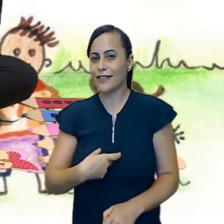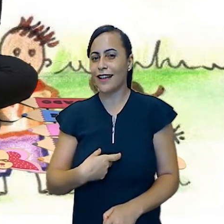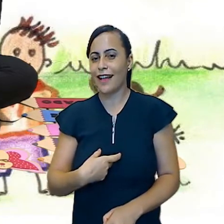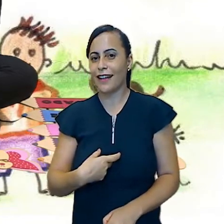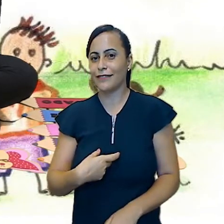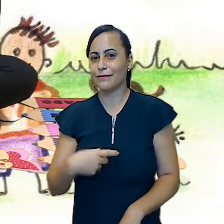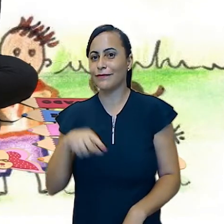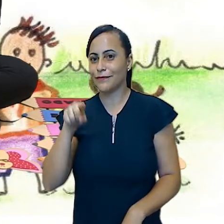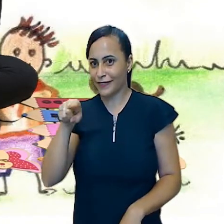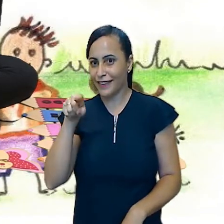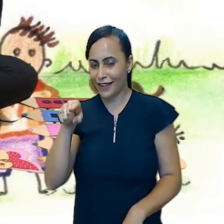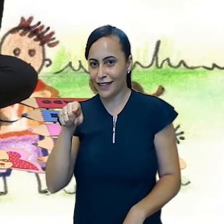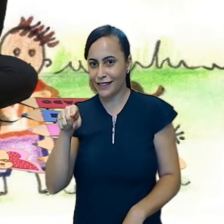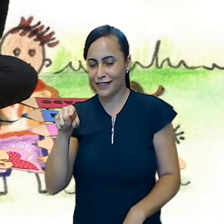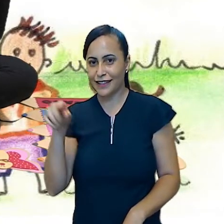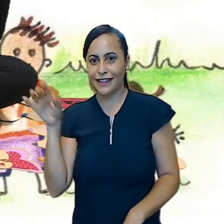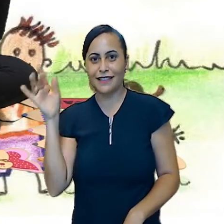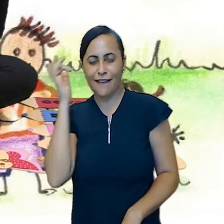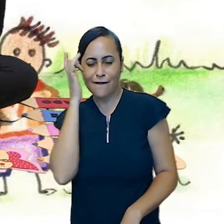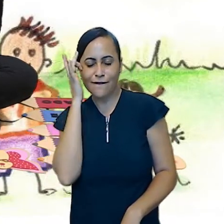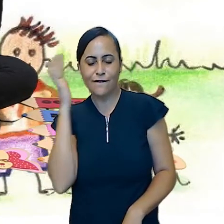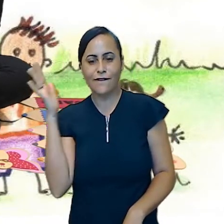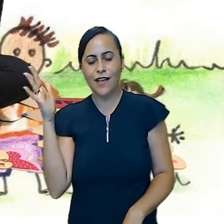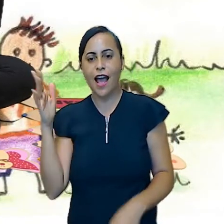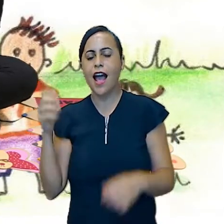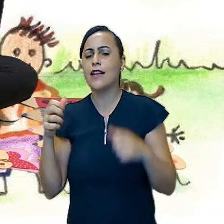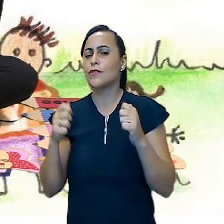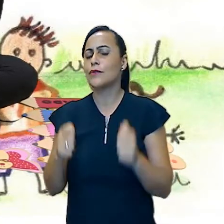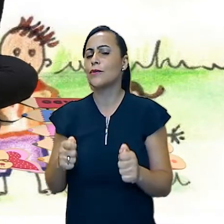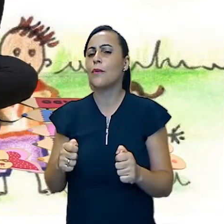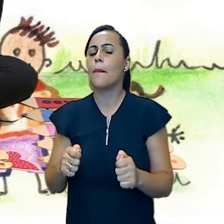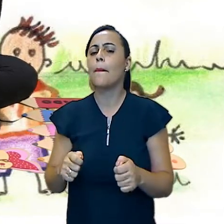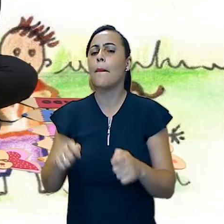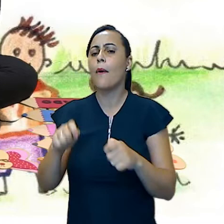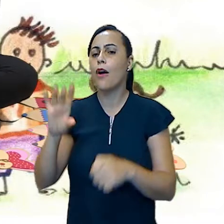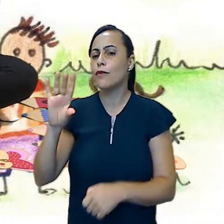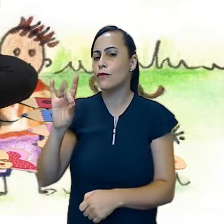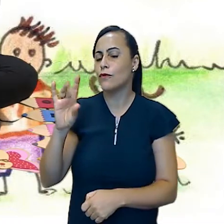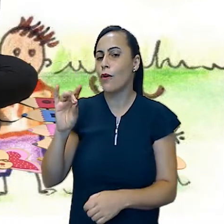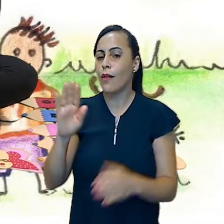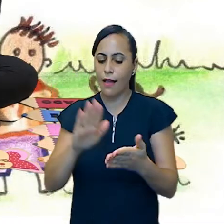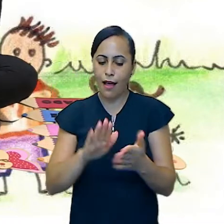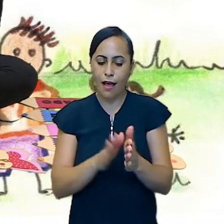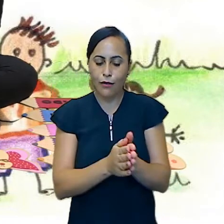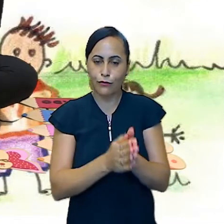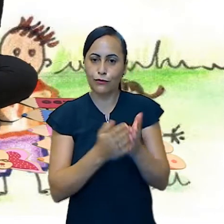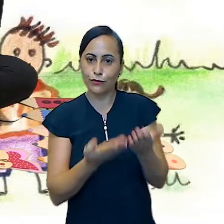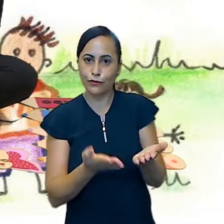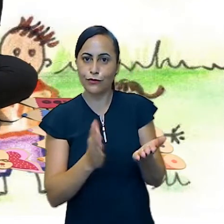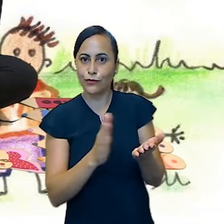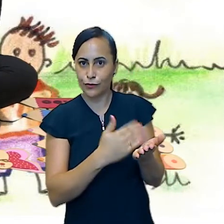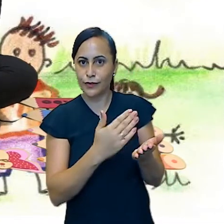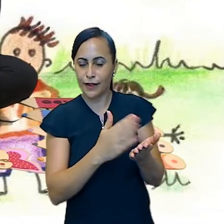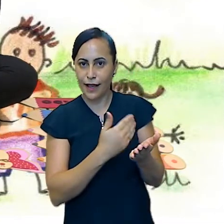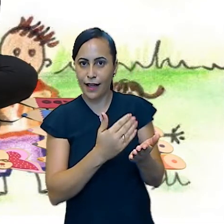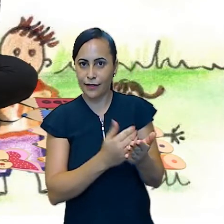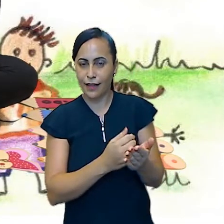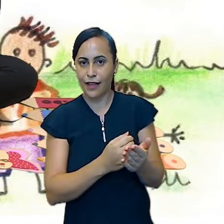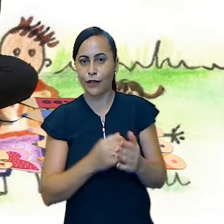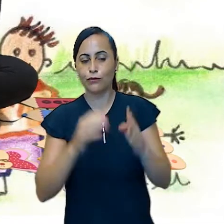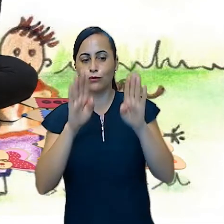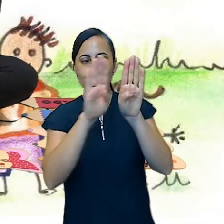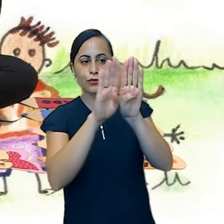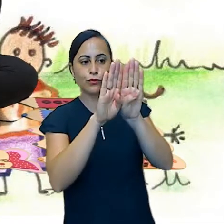Vocês podem colar na capa do seu caderno, ou vocês podem fazer o crachá e colocar na porta do